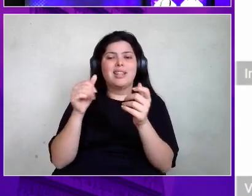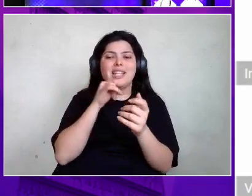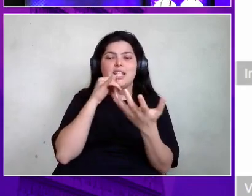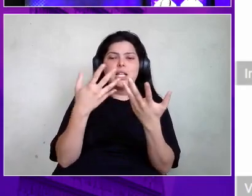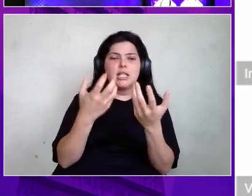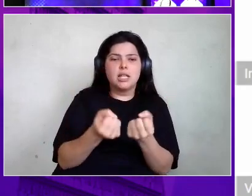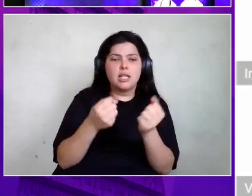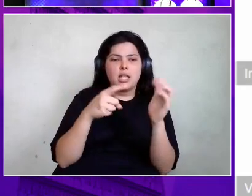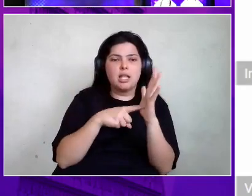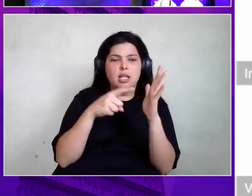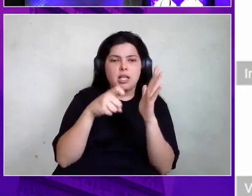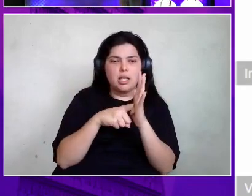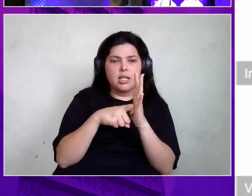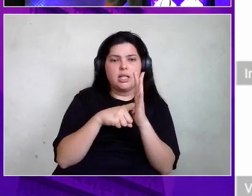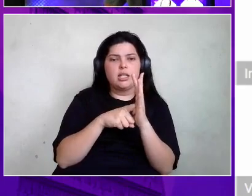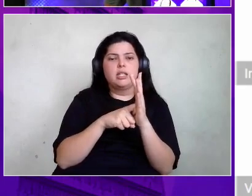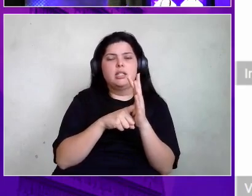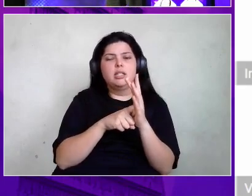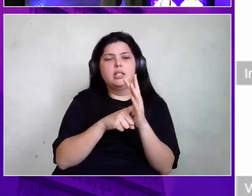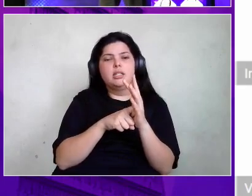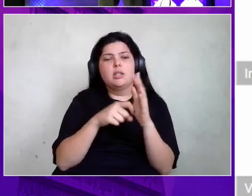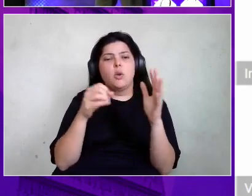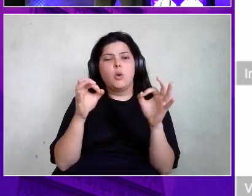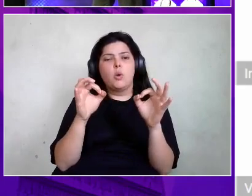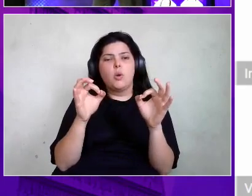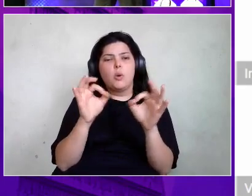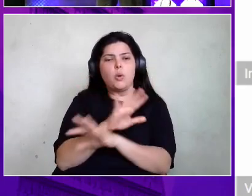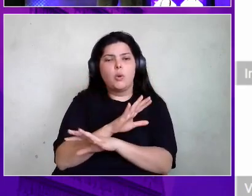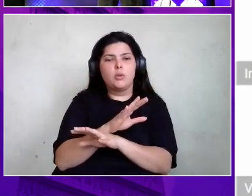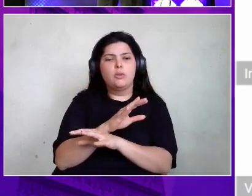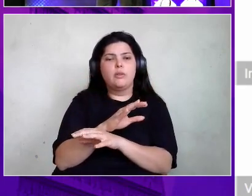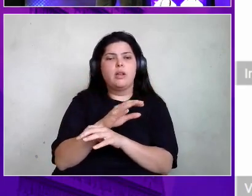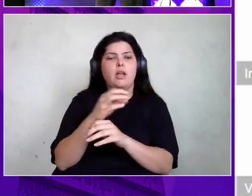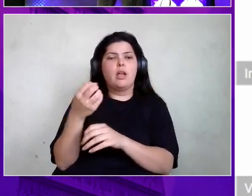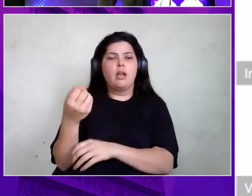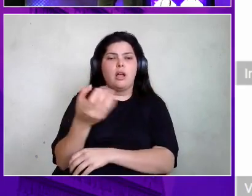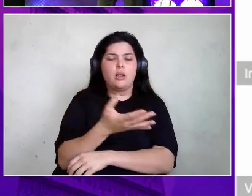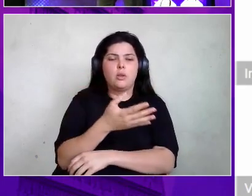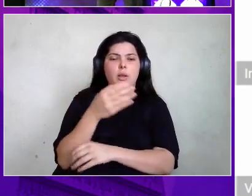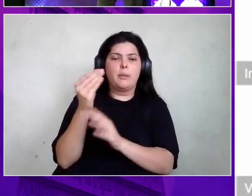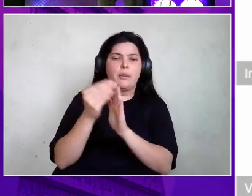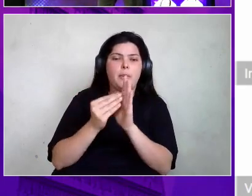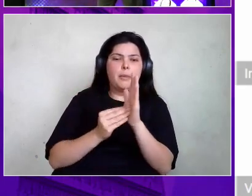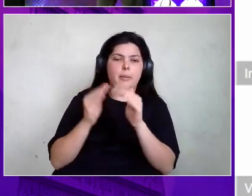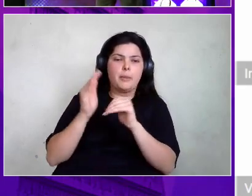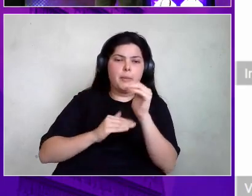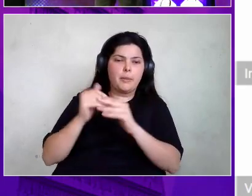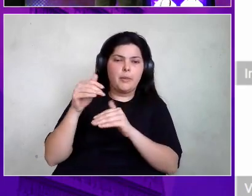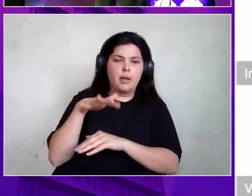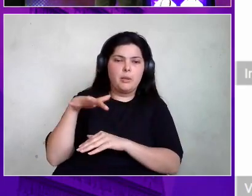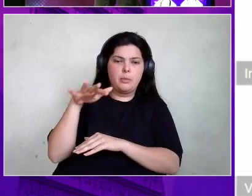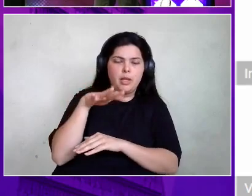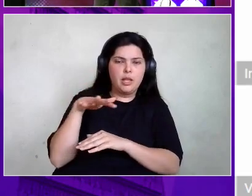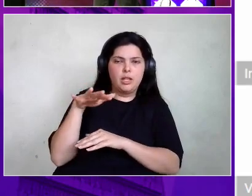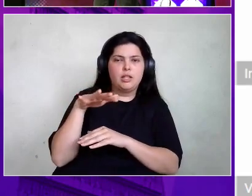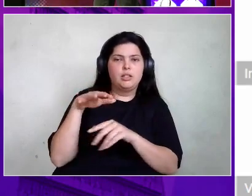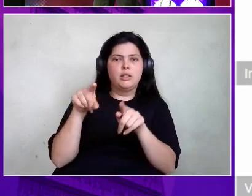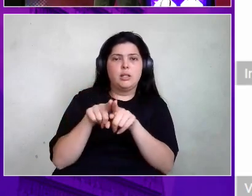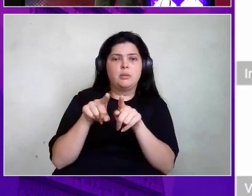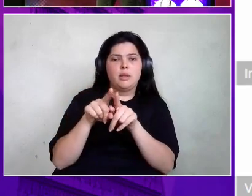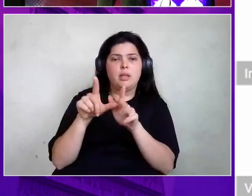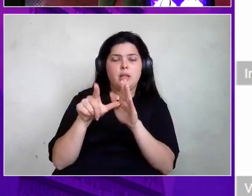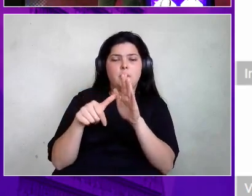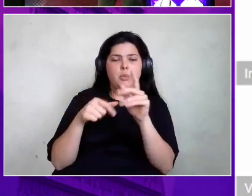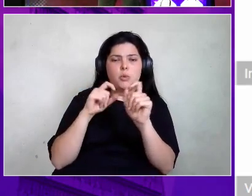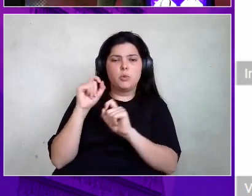testes de aceitação. Se isso tudo estiver ok, ele vai, então, atualizar, implantar isso no ambiente de staging e, a partir depois, se tiver